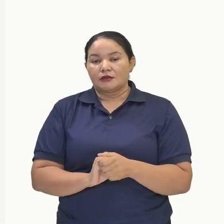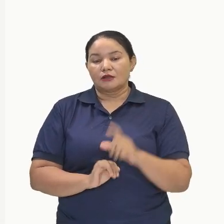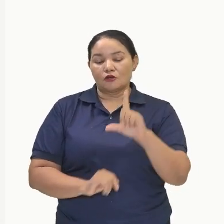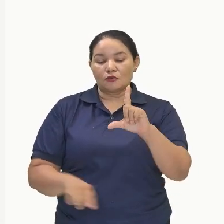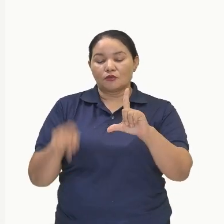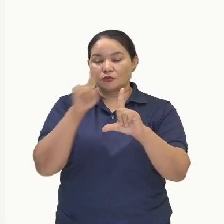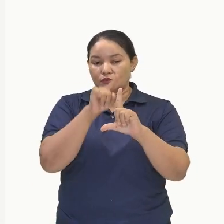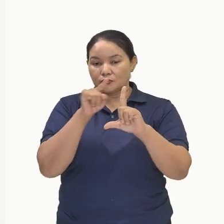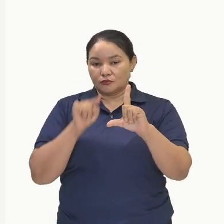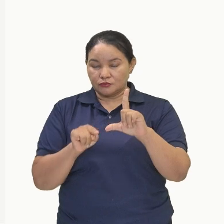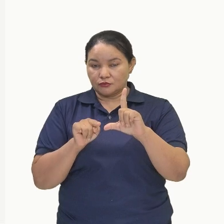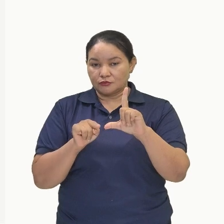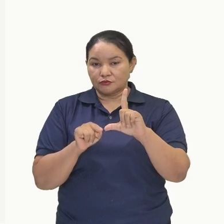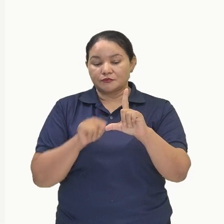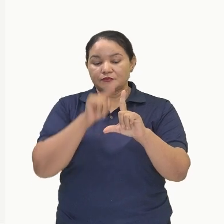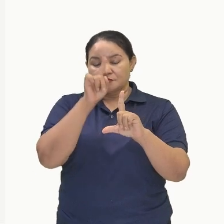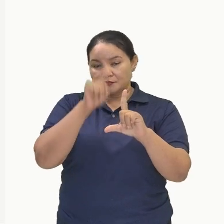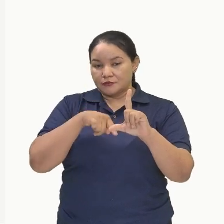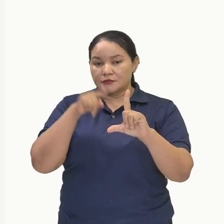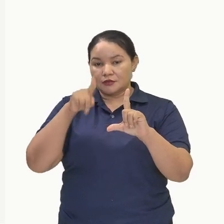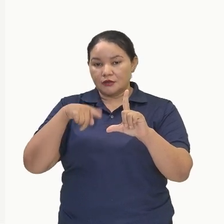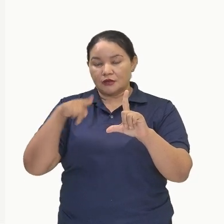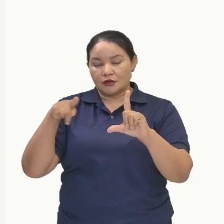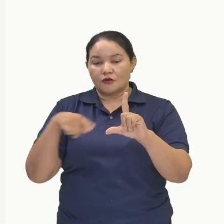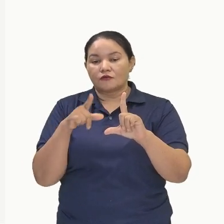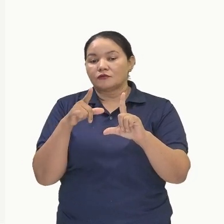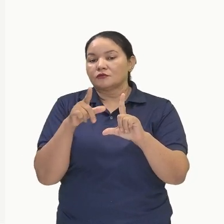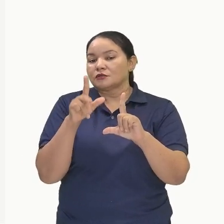forma gráfica. Então, pessoal, olha só,